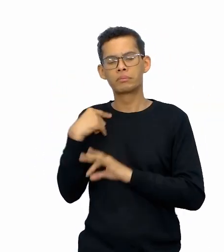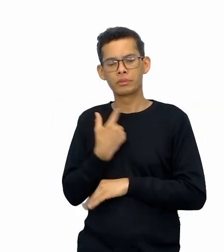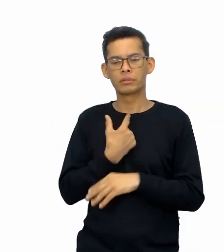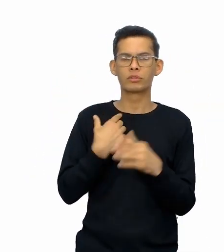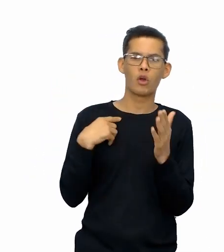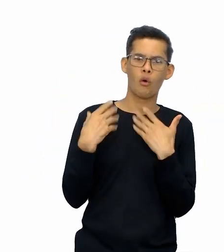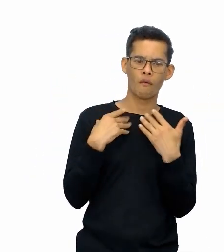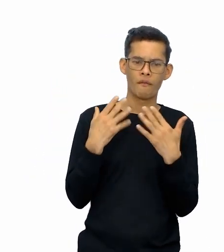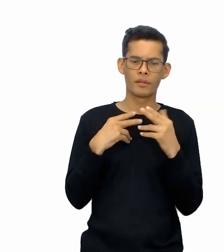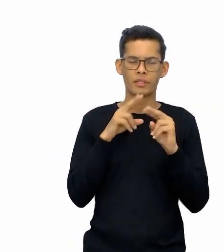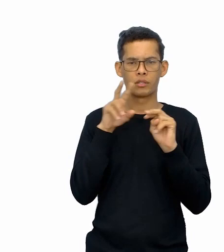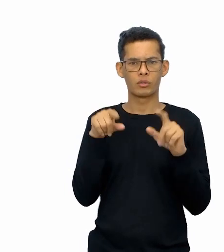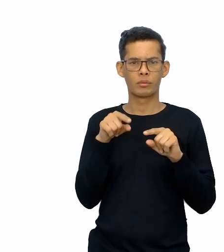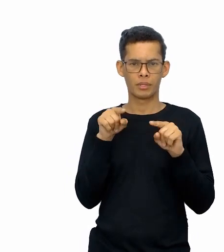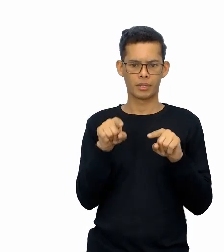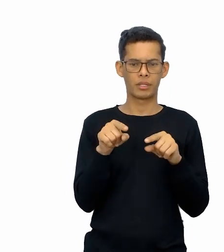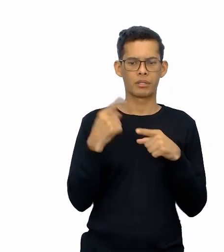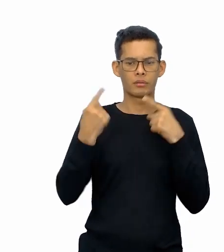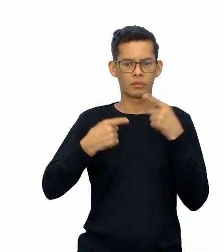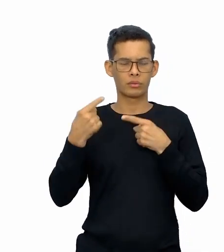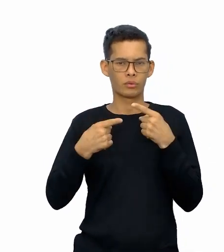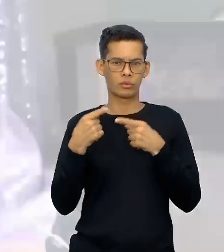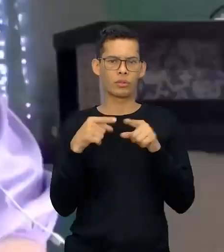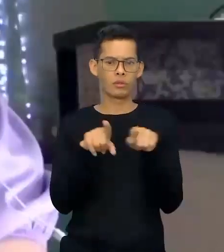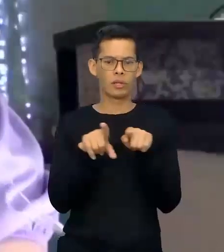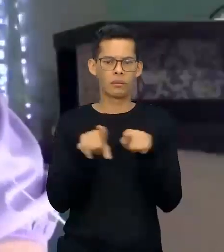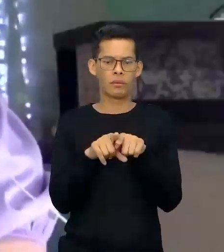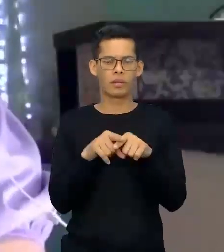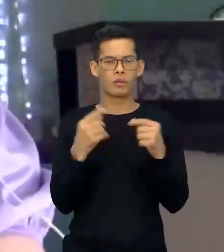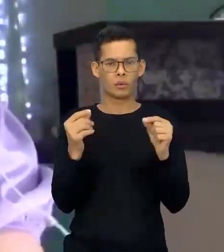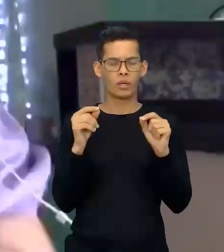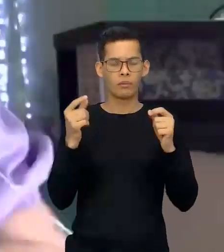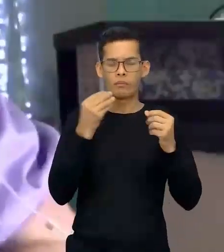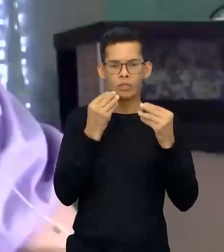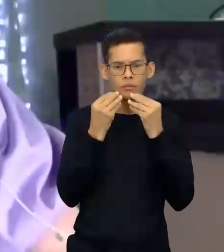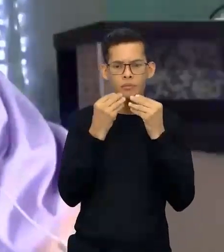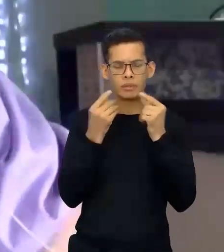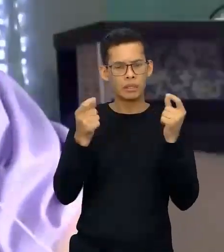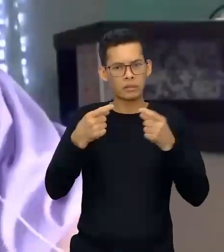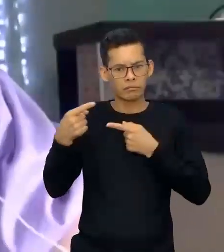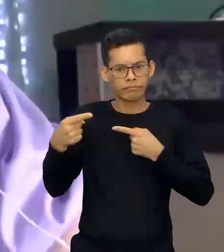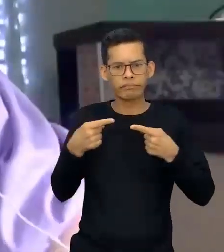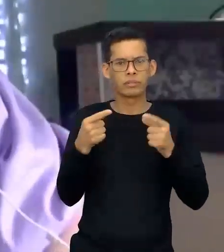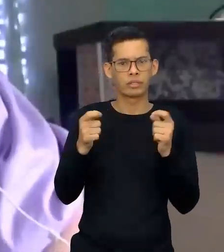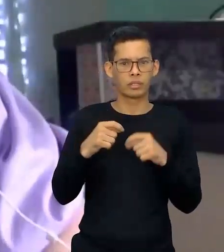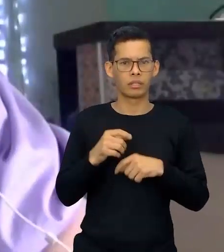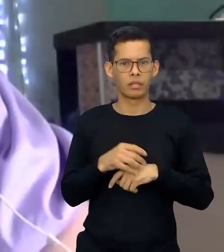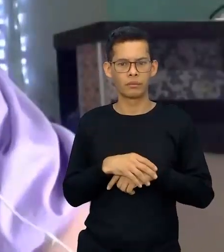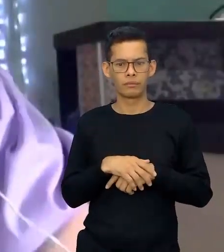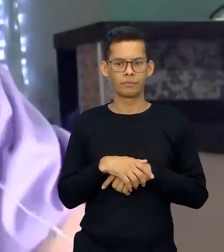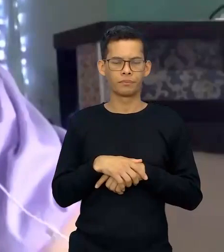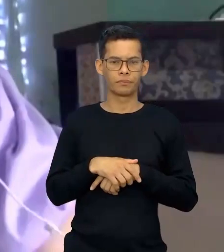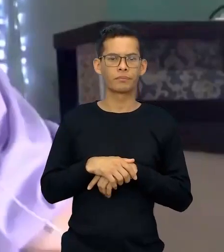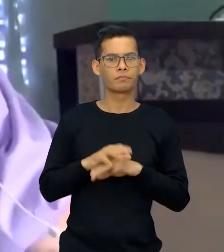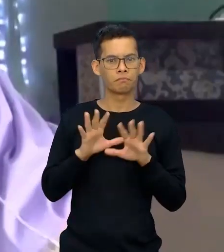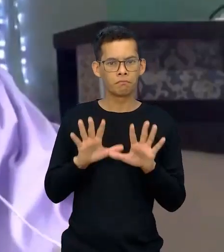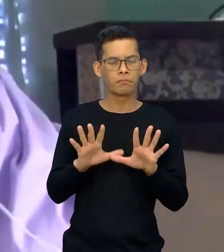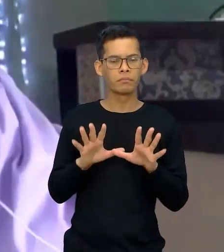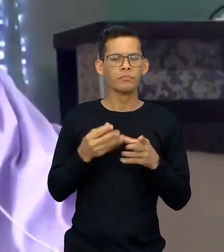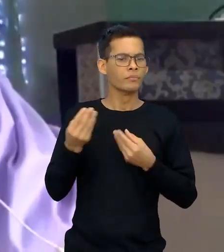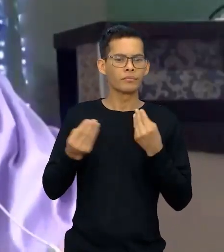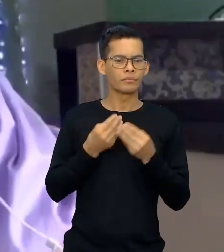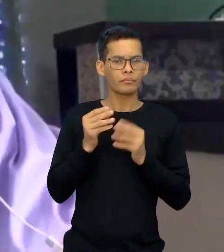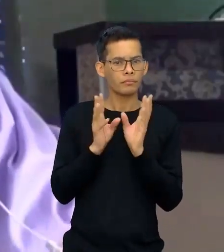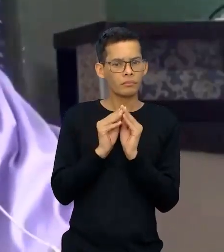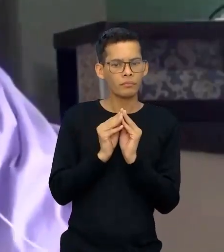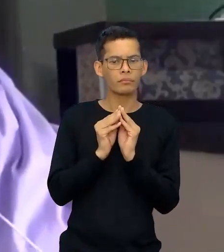essa discussão desses conceitos que são mais complexos, tá? E para